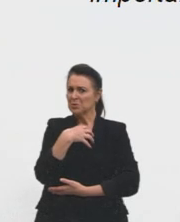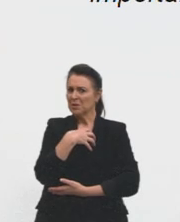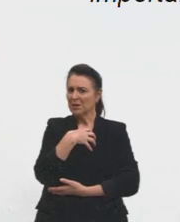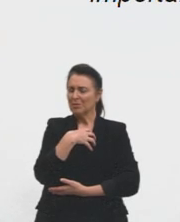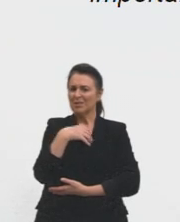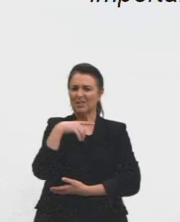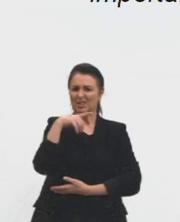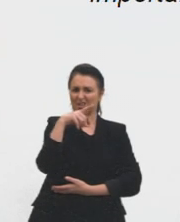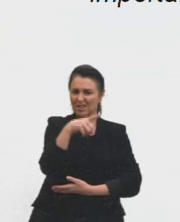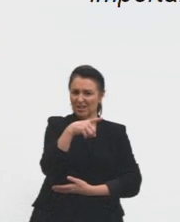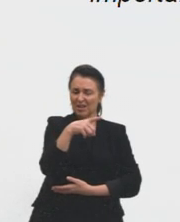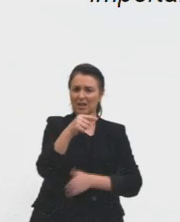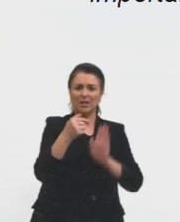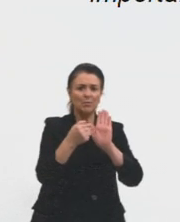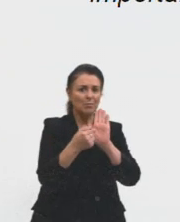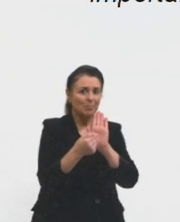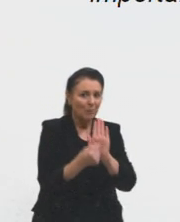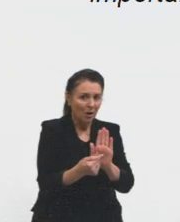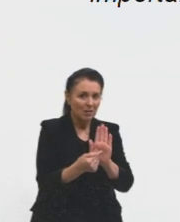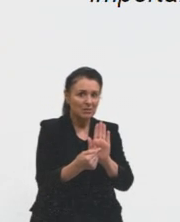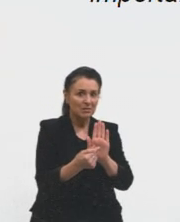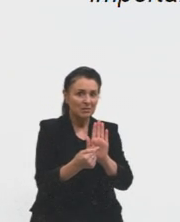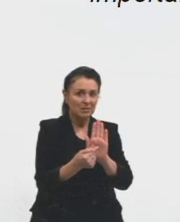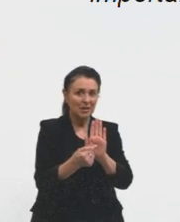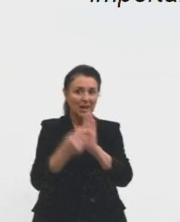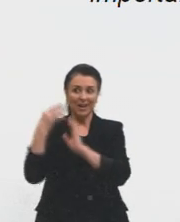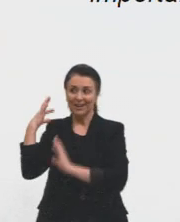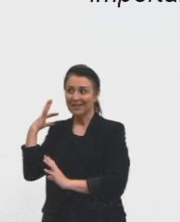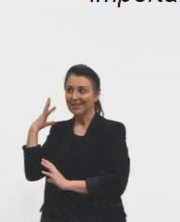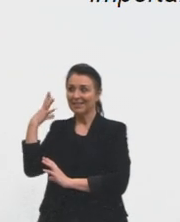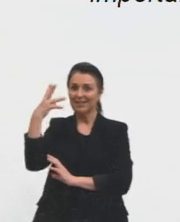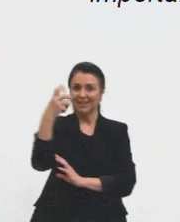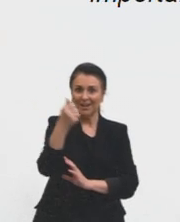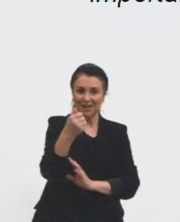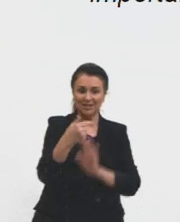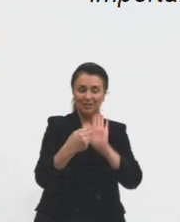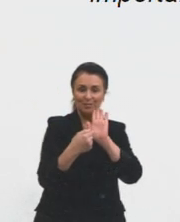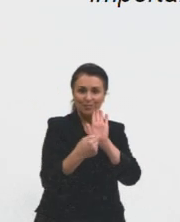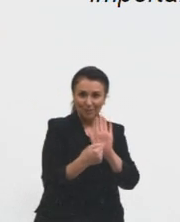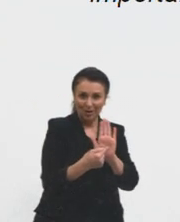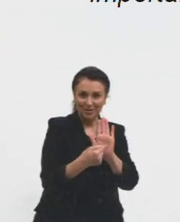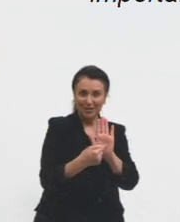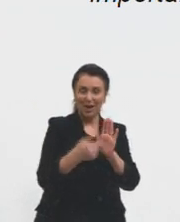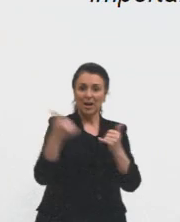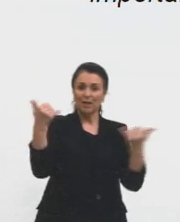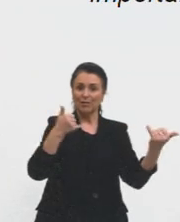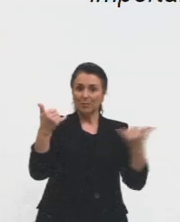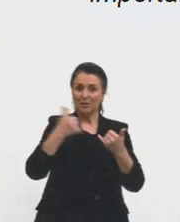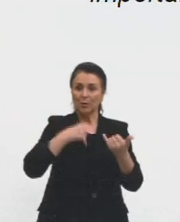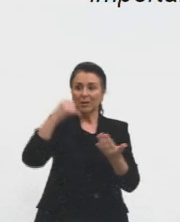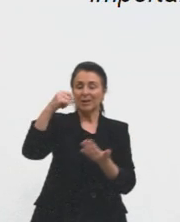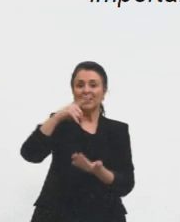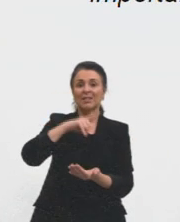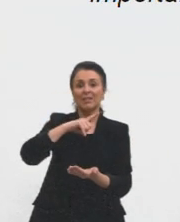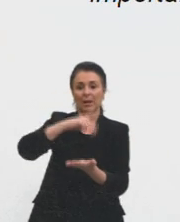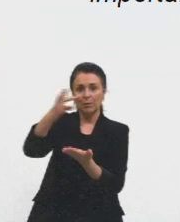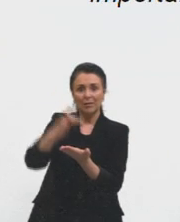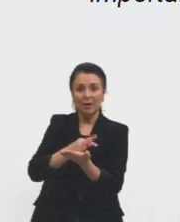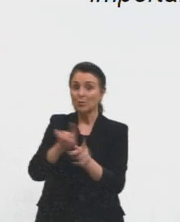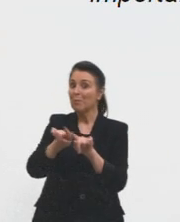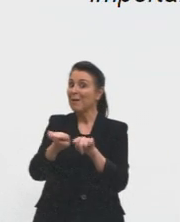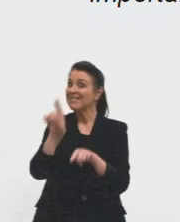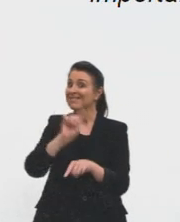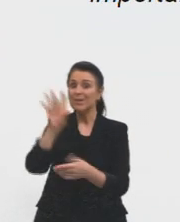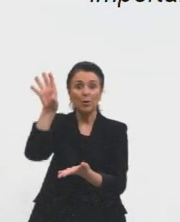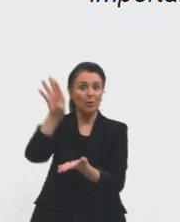que ele trouxe informações informações dos textos de apoio mas ele não comprou nada de texto de apoio